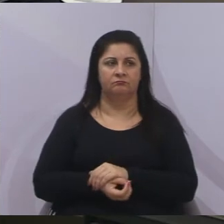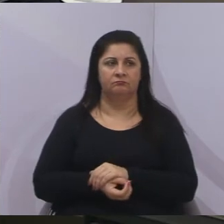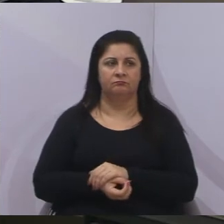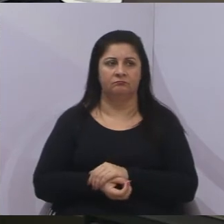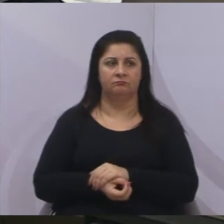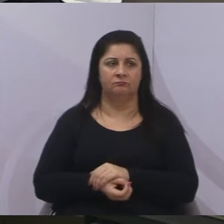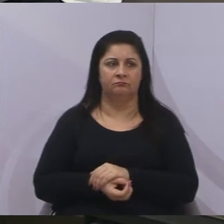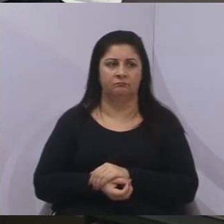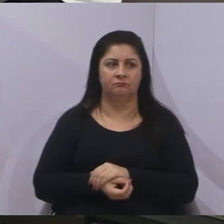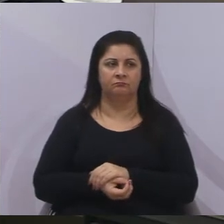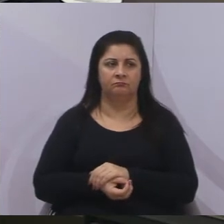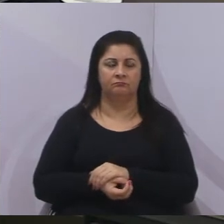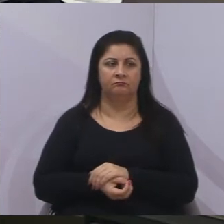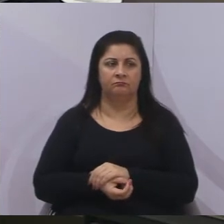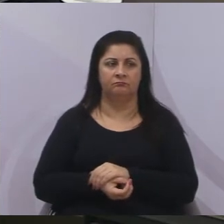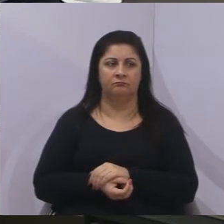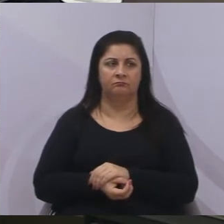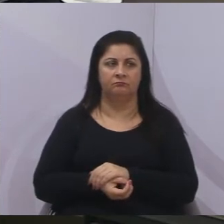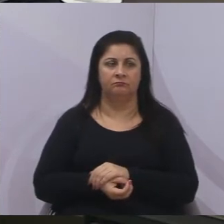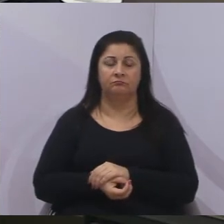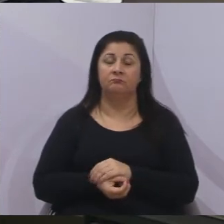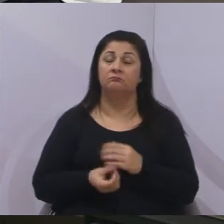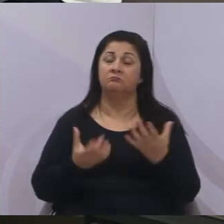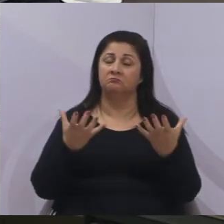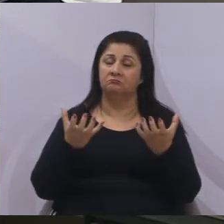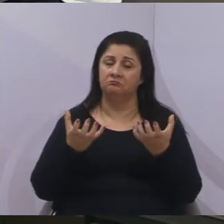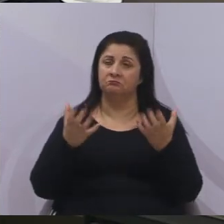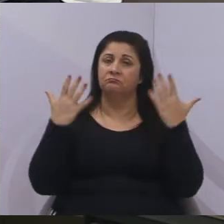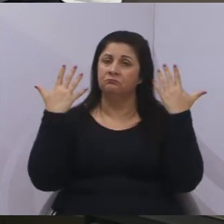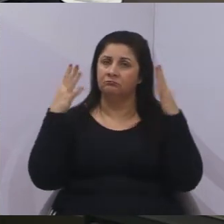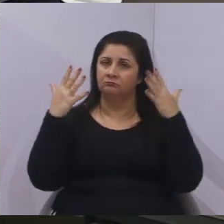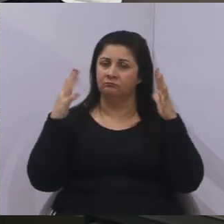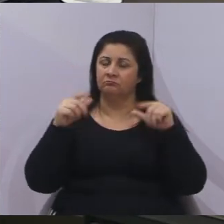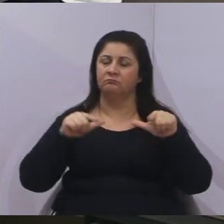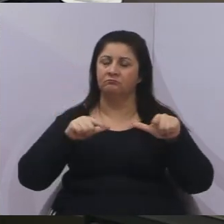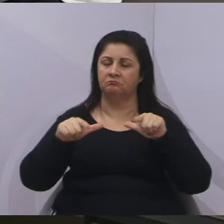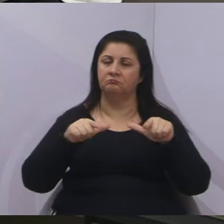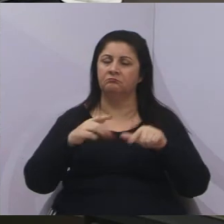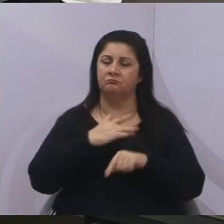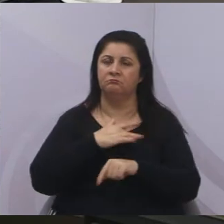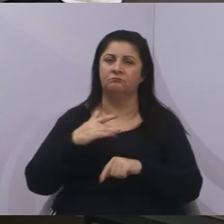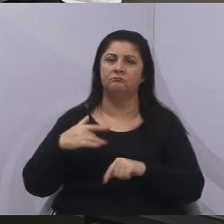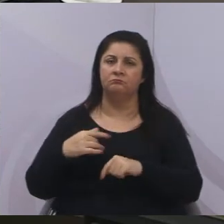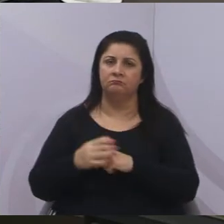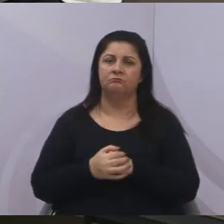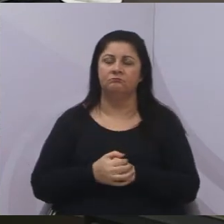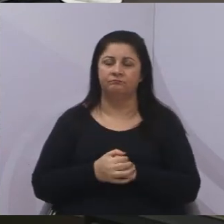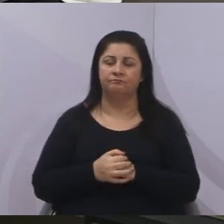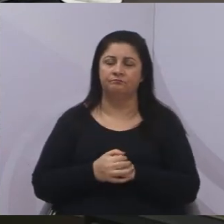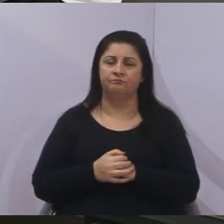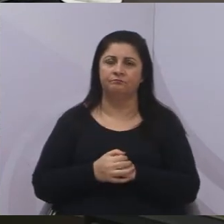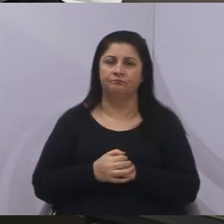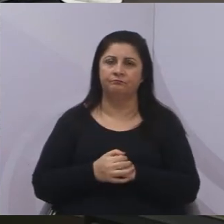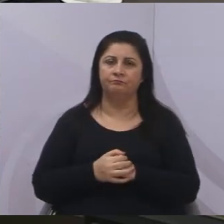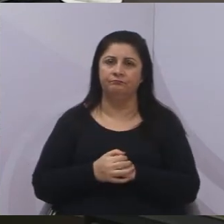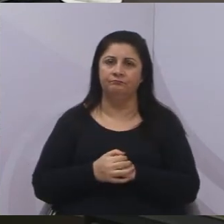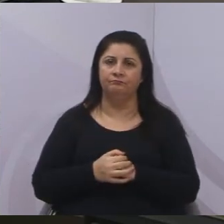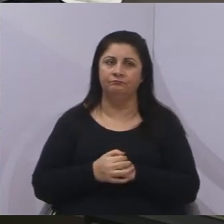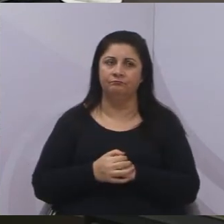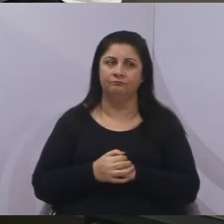Mas quero dar os parabéns pela atuação de vocês. Como eu disse, a hora que a